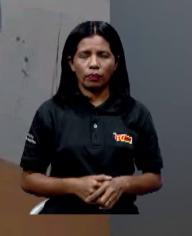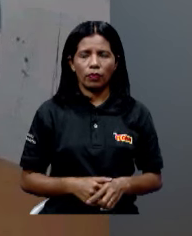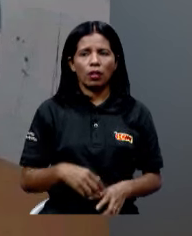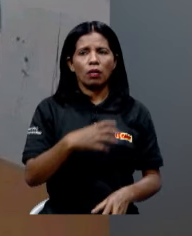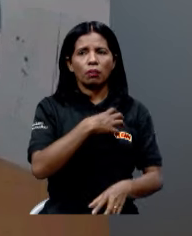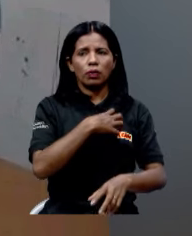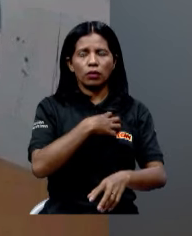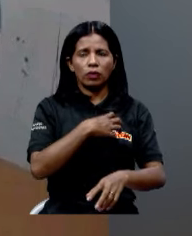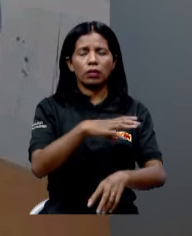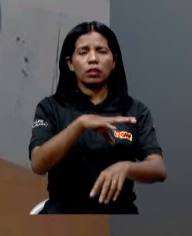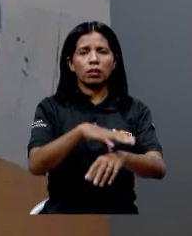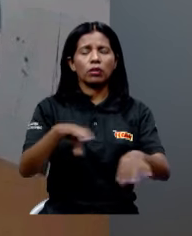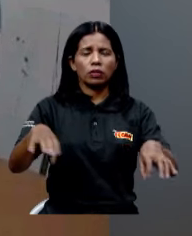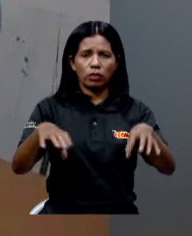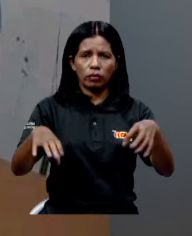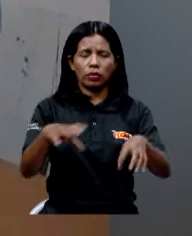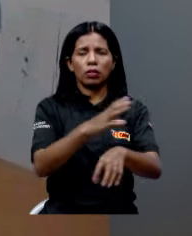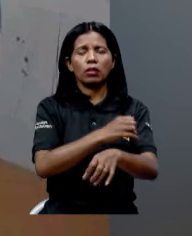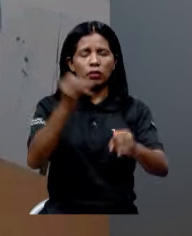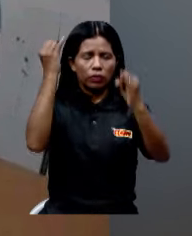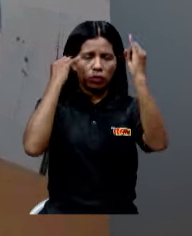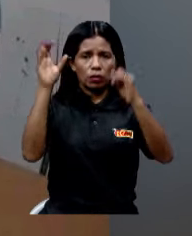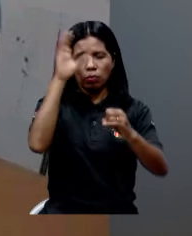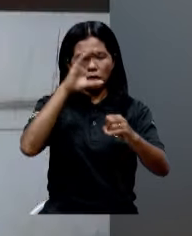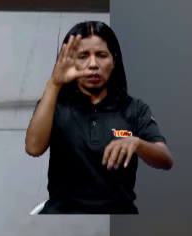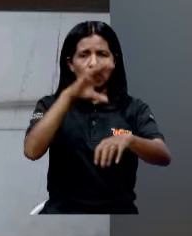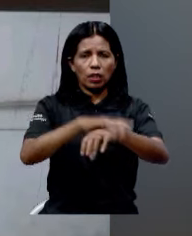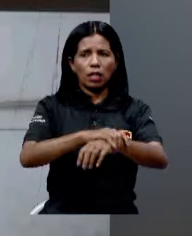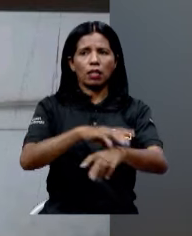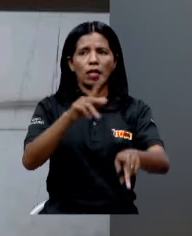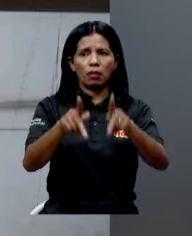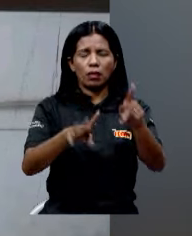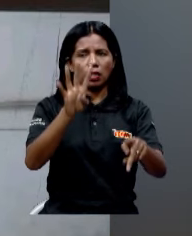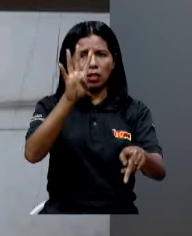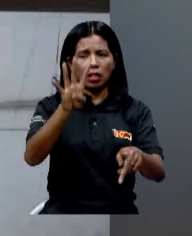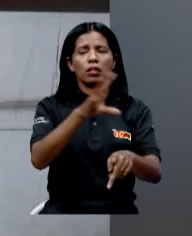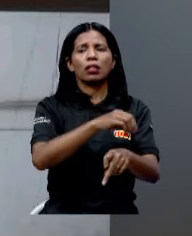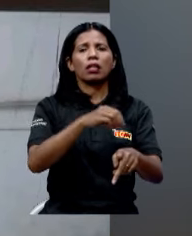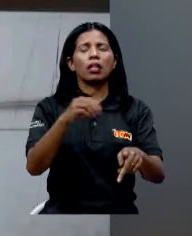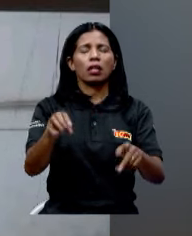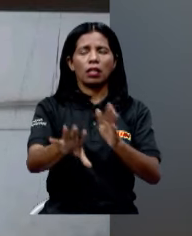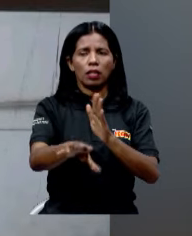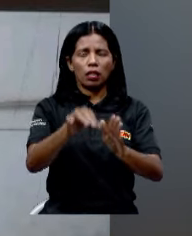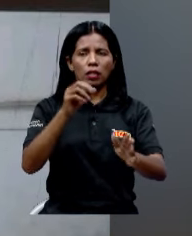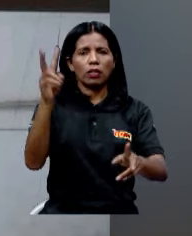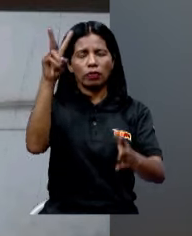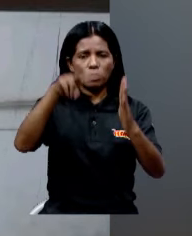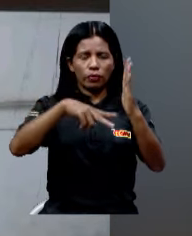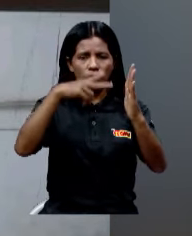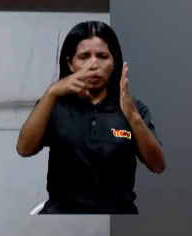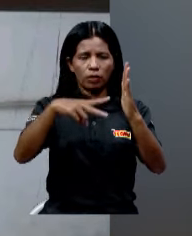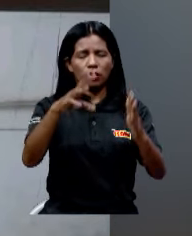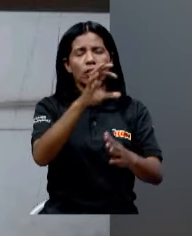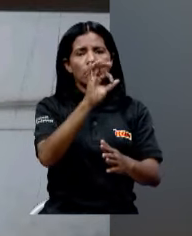Penitele livo si serviço informação polícia buka no captura suspeito na Inhat ne a foi enretan vídeo nebe viral e a